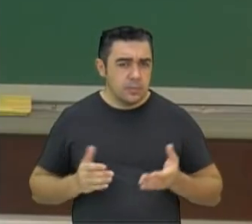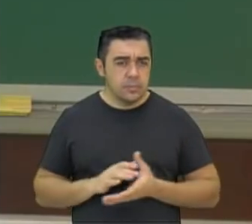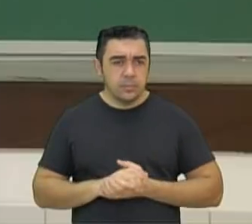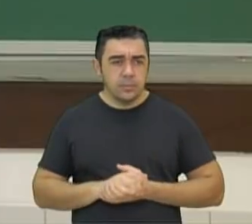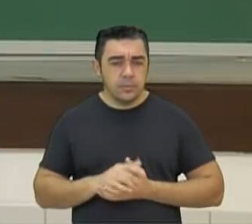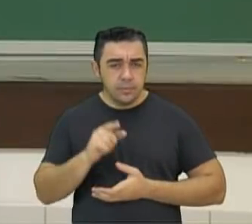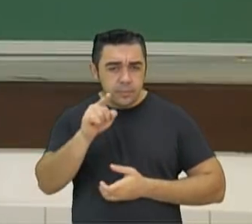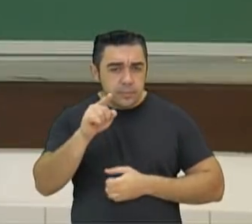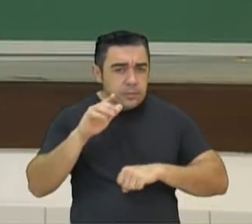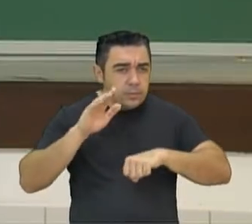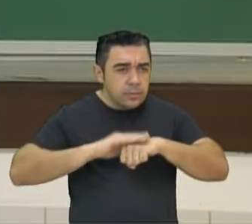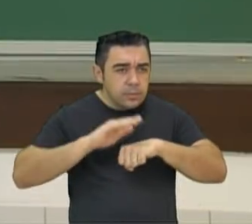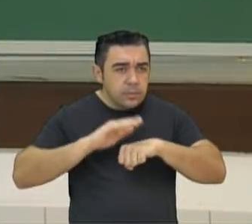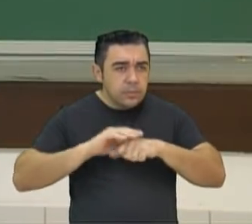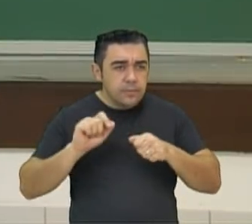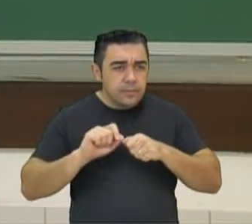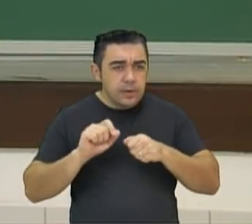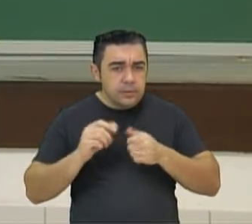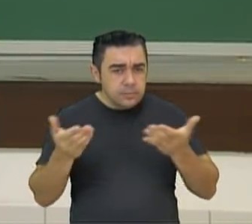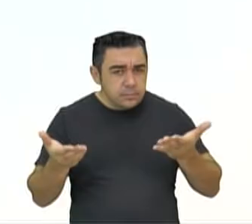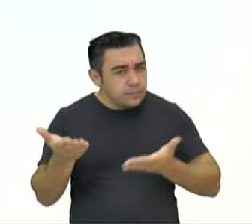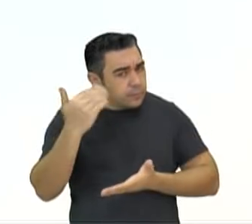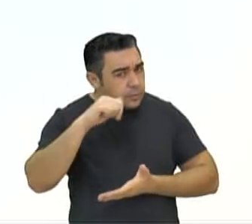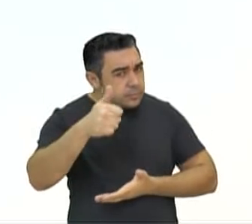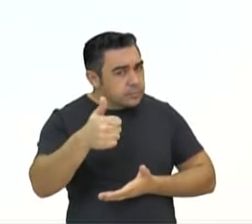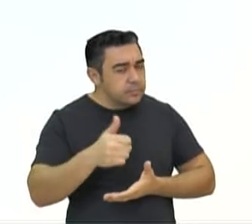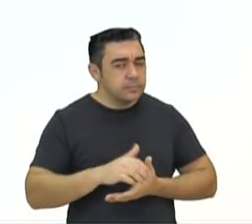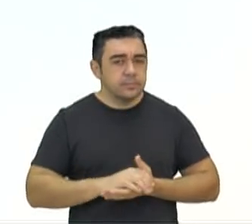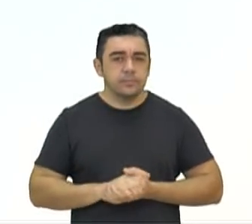é a vez de vocês resolverem. Vamos lá?